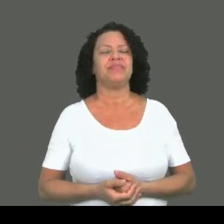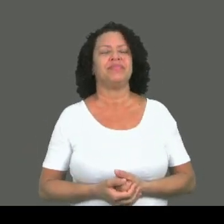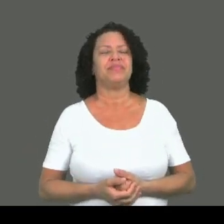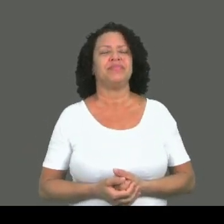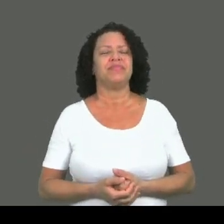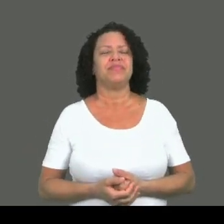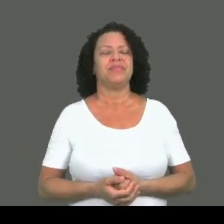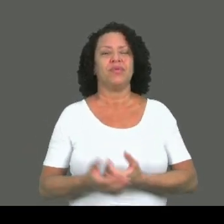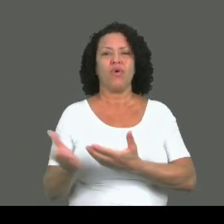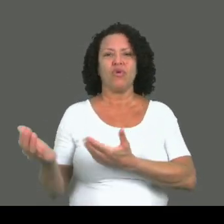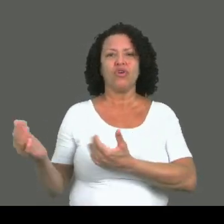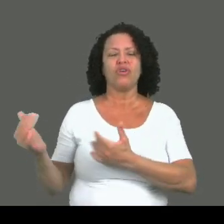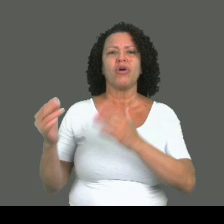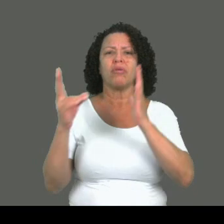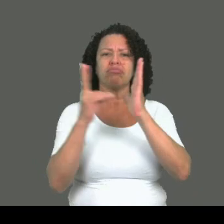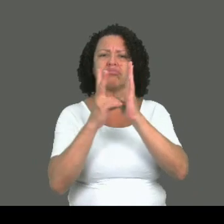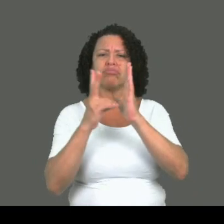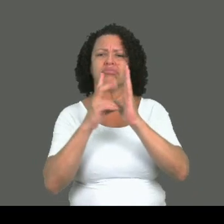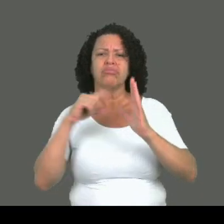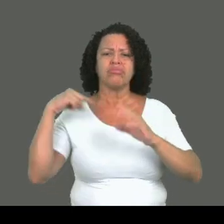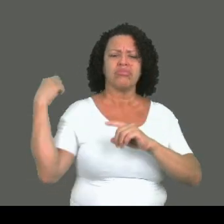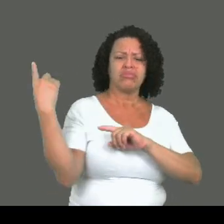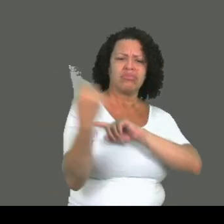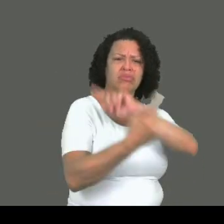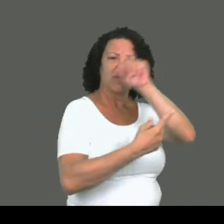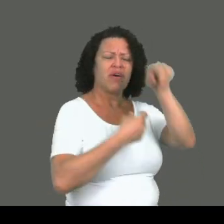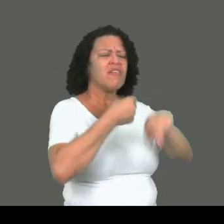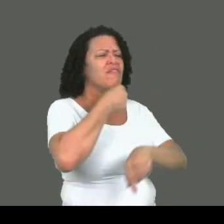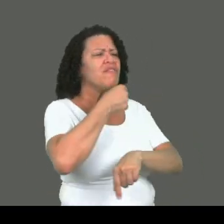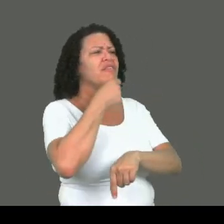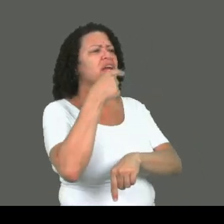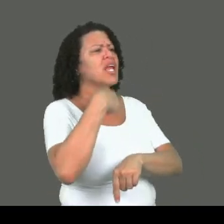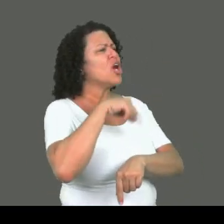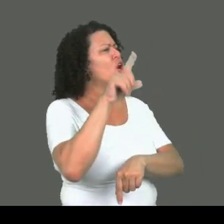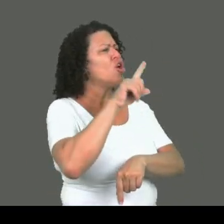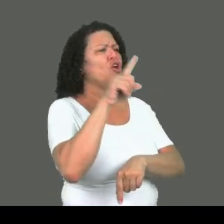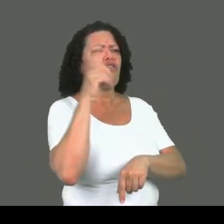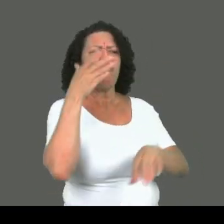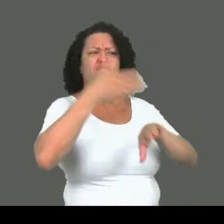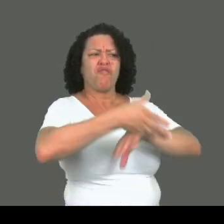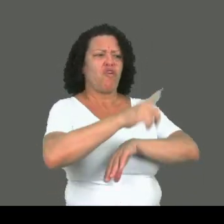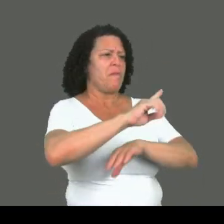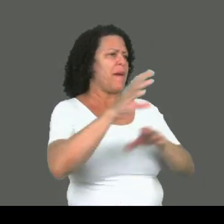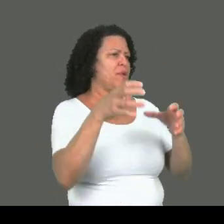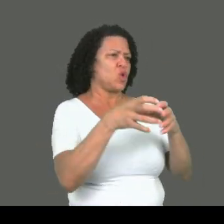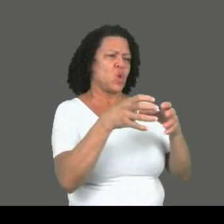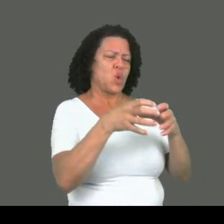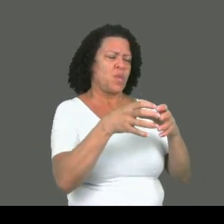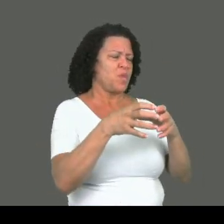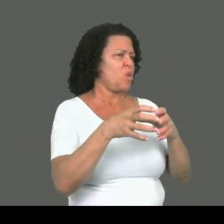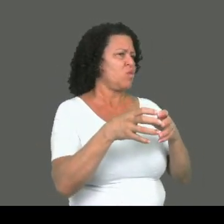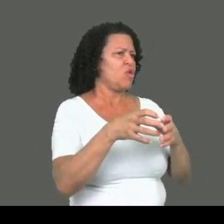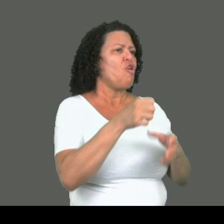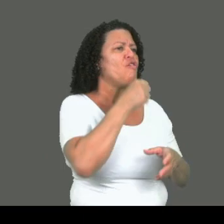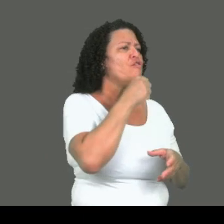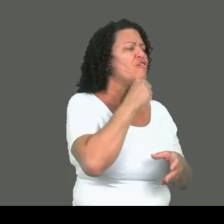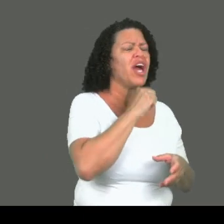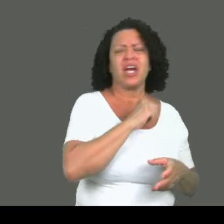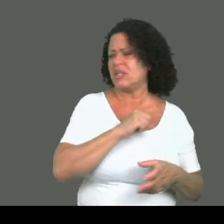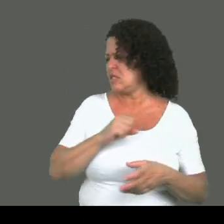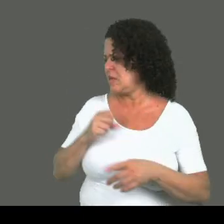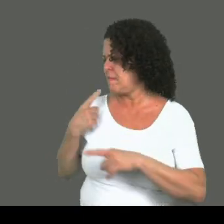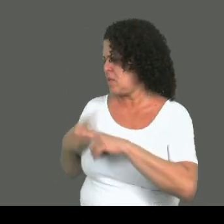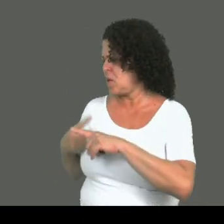jovem da tribo chega para o velho e diz: "Não vou mais participar do grupo." O velho respondeu: "Mas por